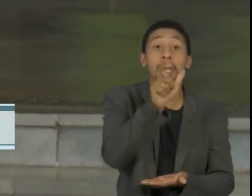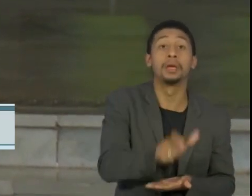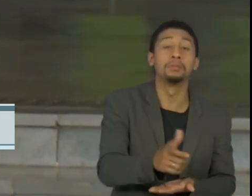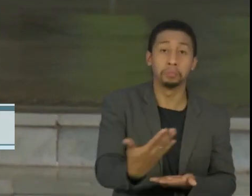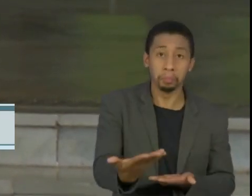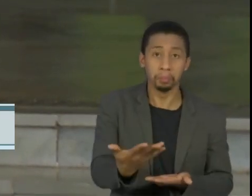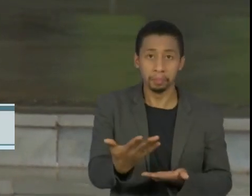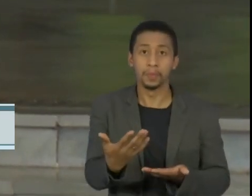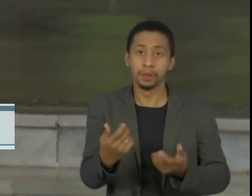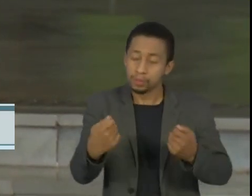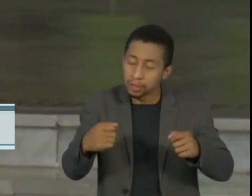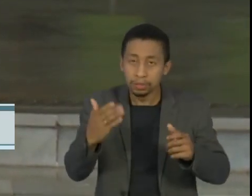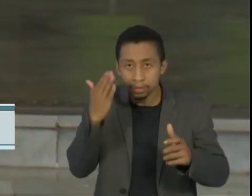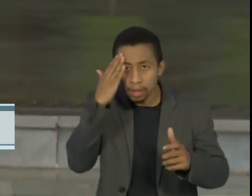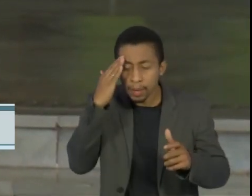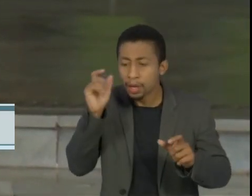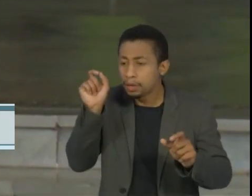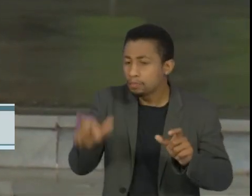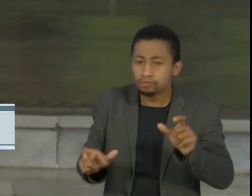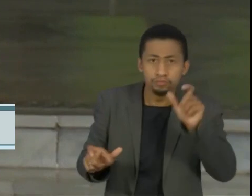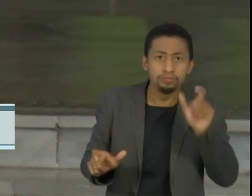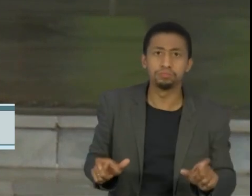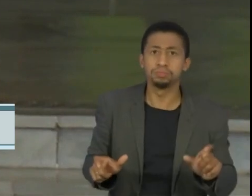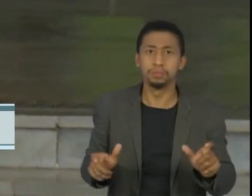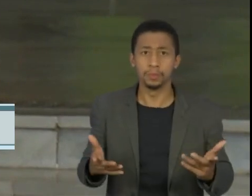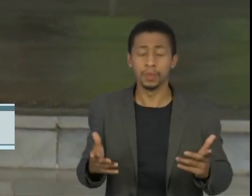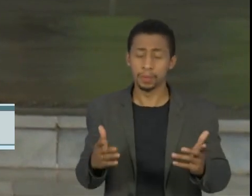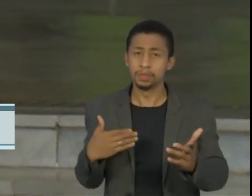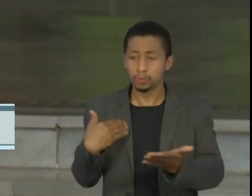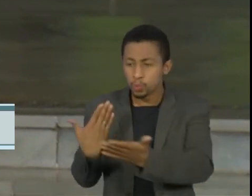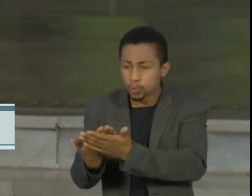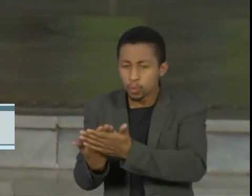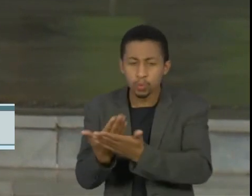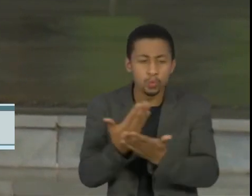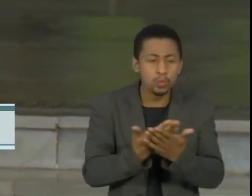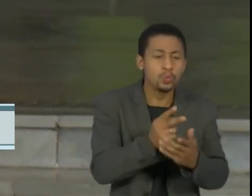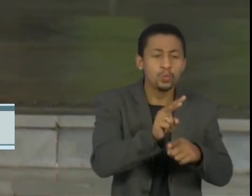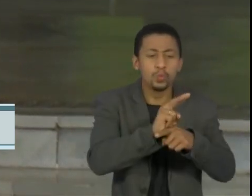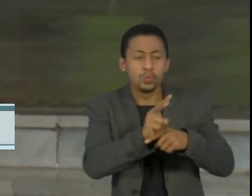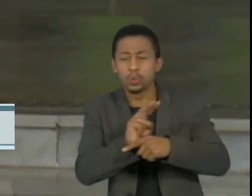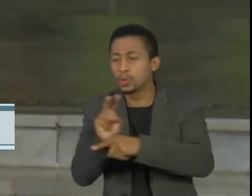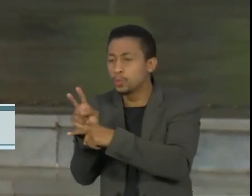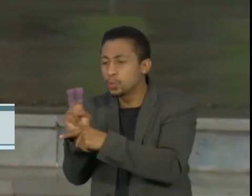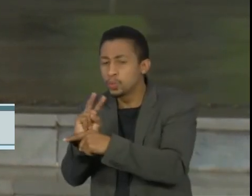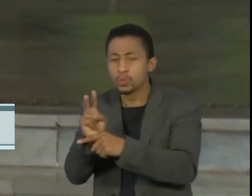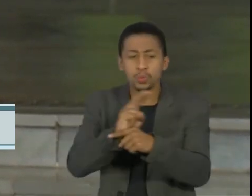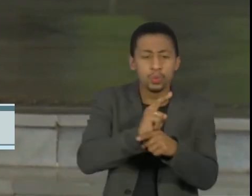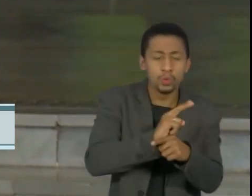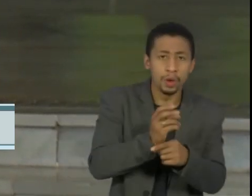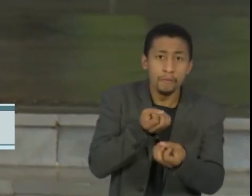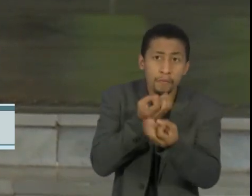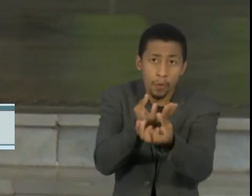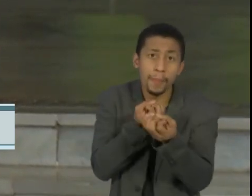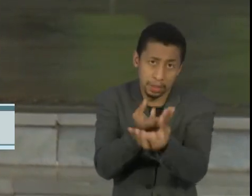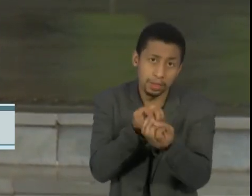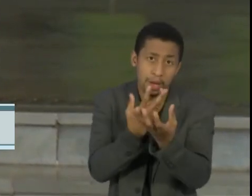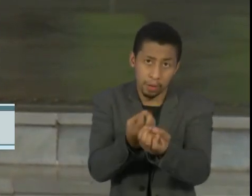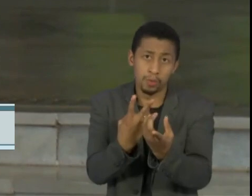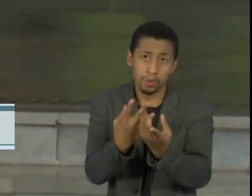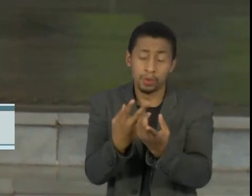expostas. E quem controla o estudo, ele vai acompanhando, né, esse desenvolvimento. Ele tem as informações, né?